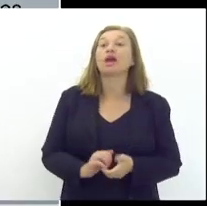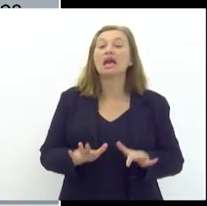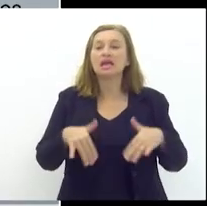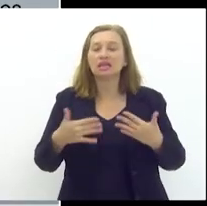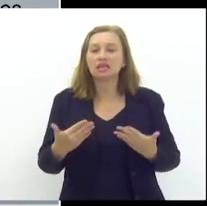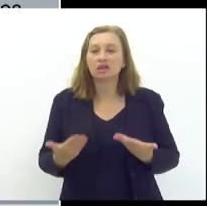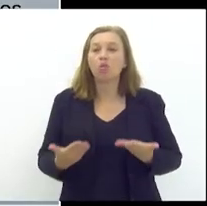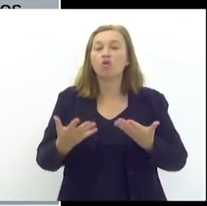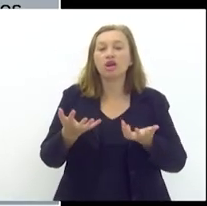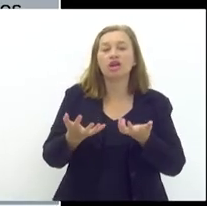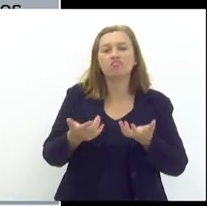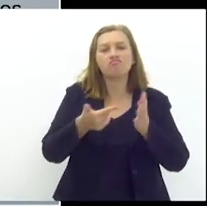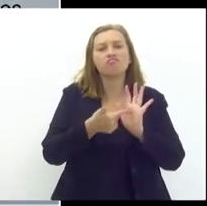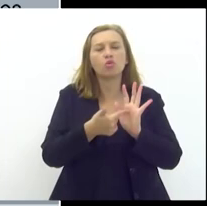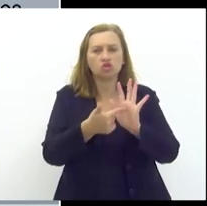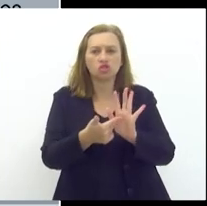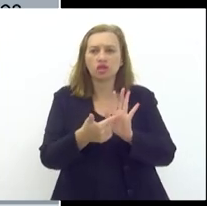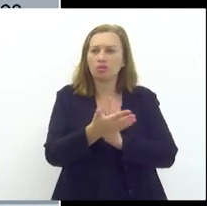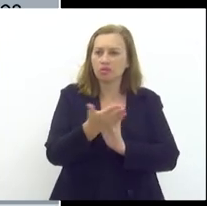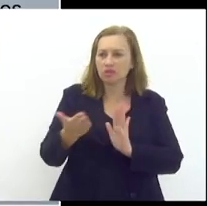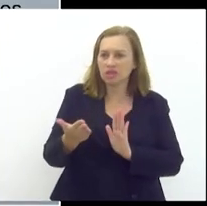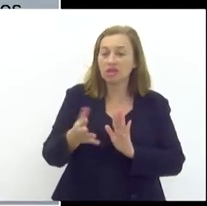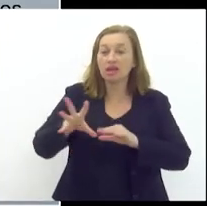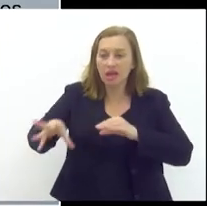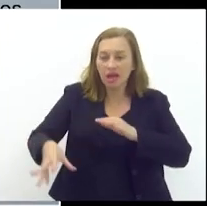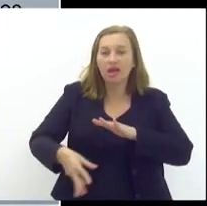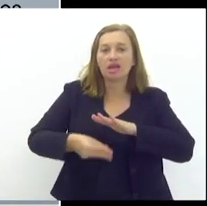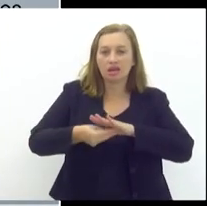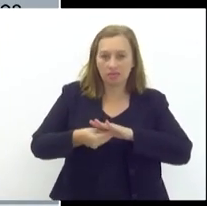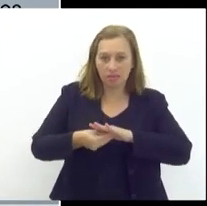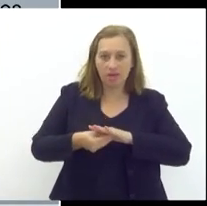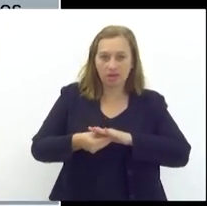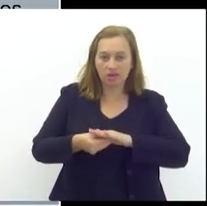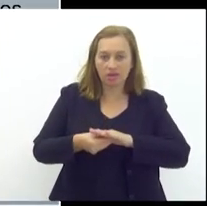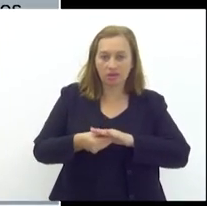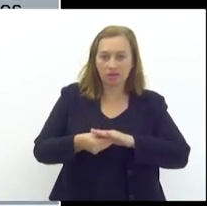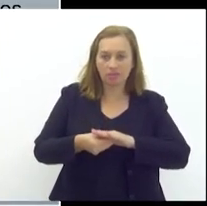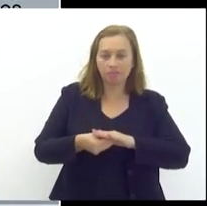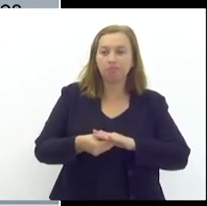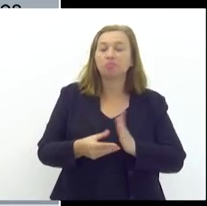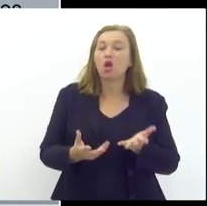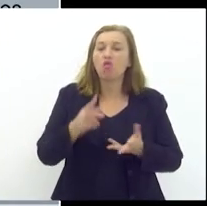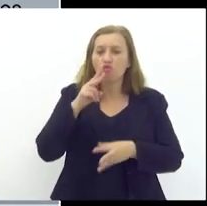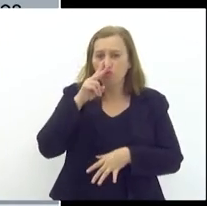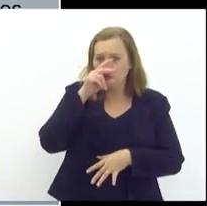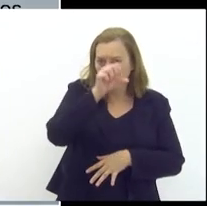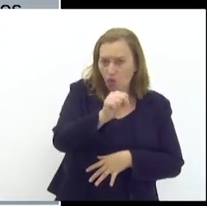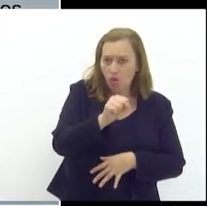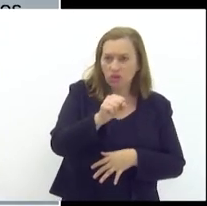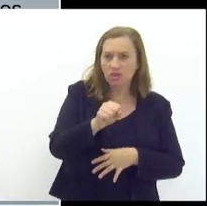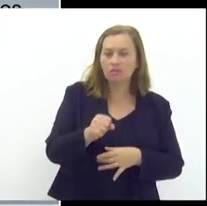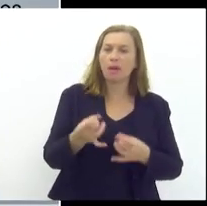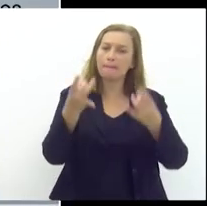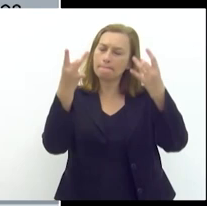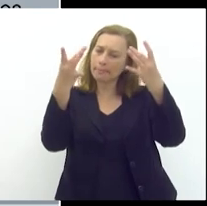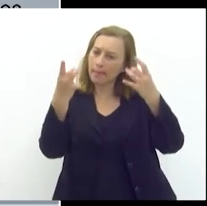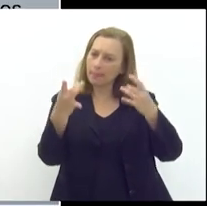mostrar que a emenda constitucional fortemente tá animada